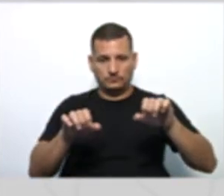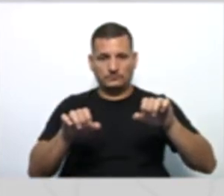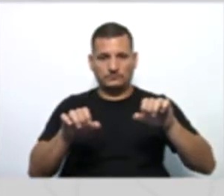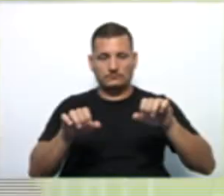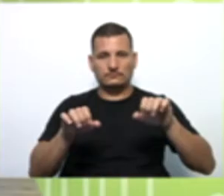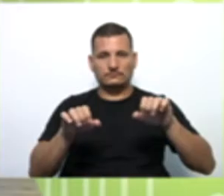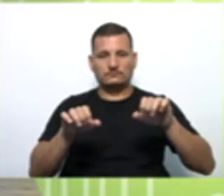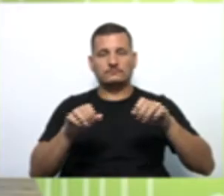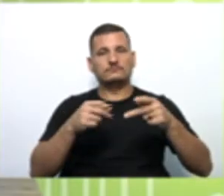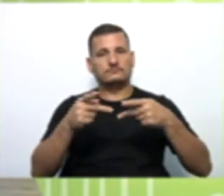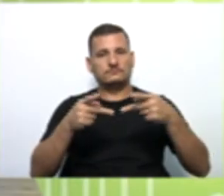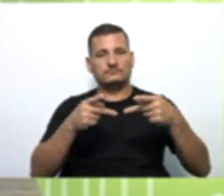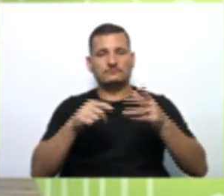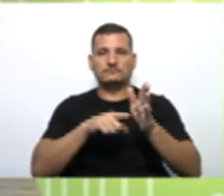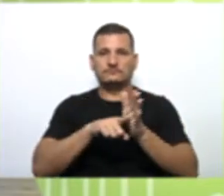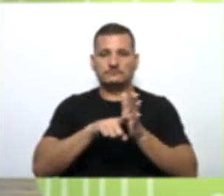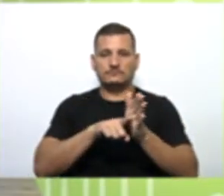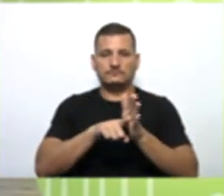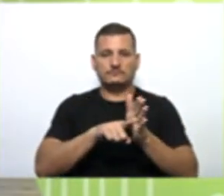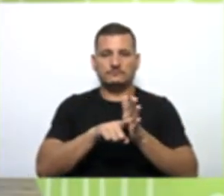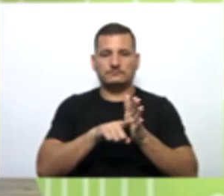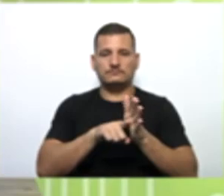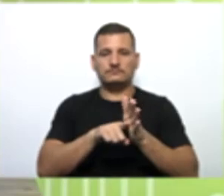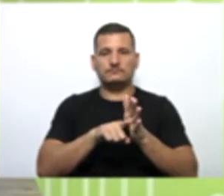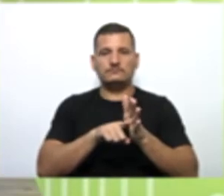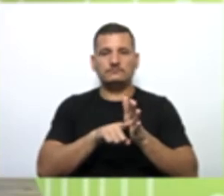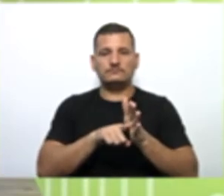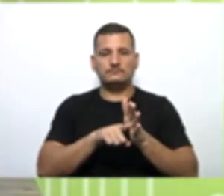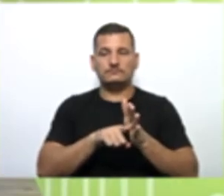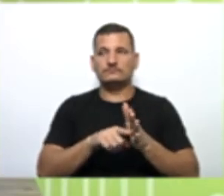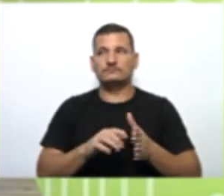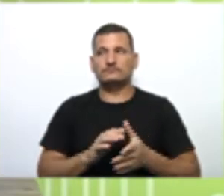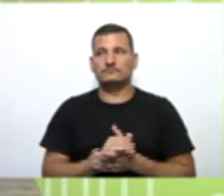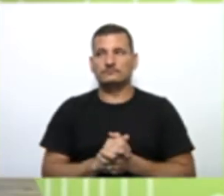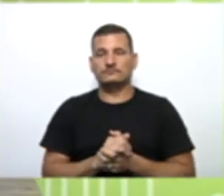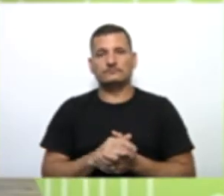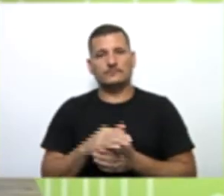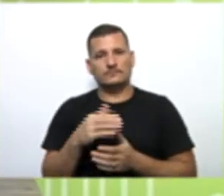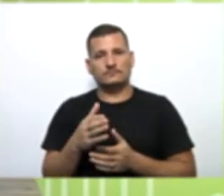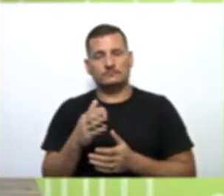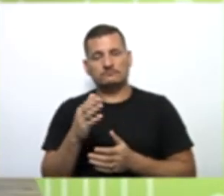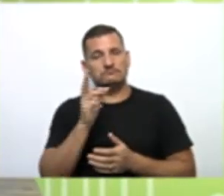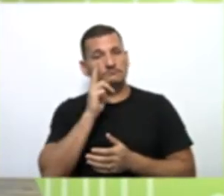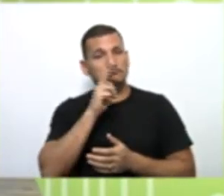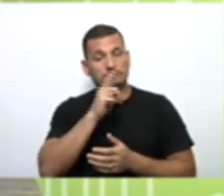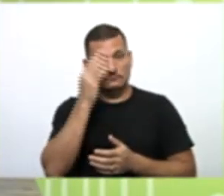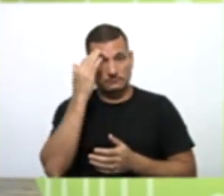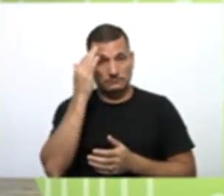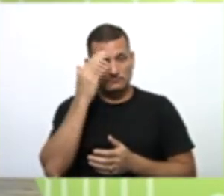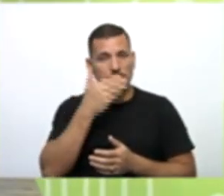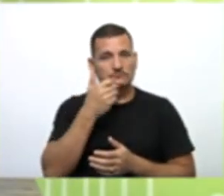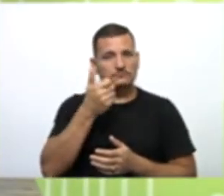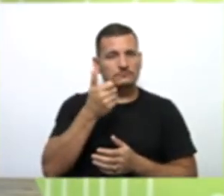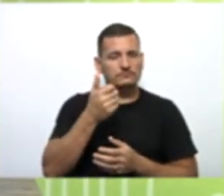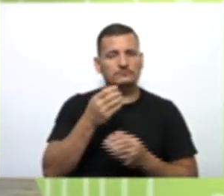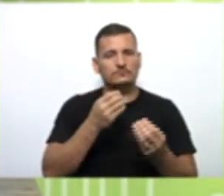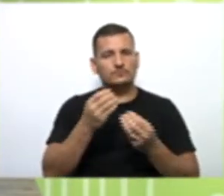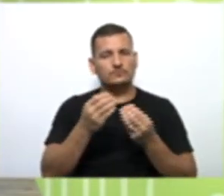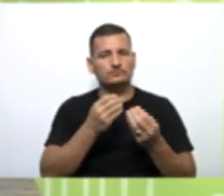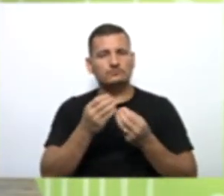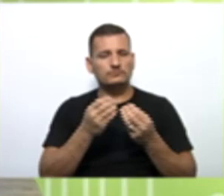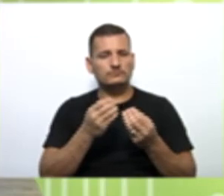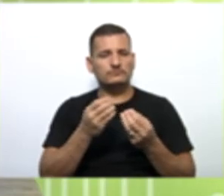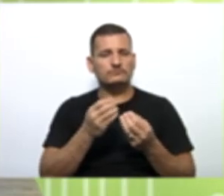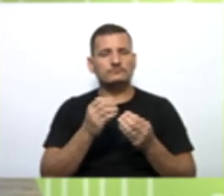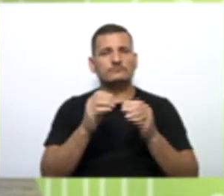projeto de pesquisa. Então, para a gente entender assim, melhor, ficar guardado na nossa mente como é que ele acontece, vamos ver